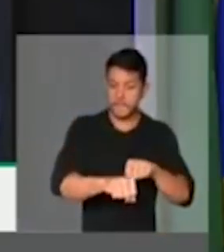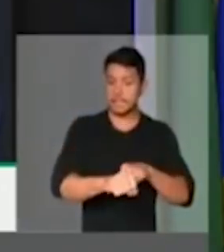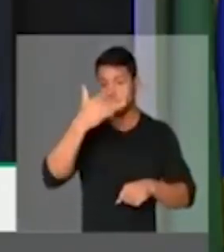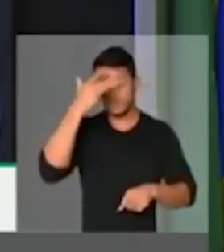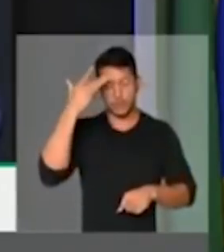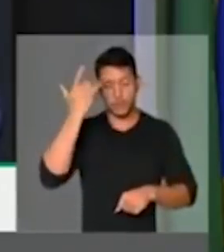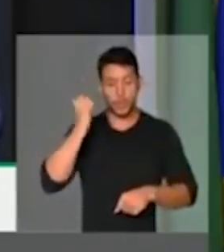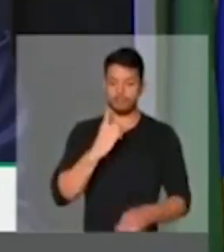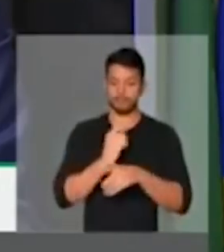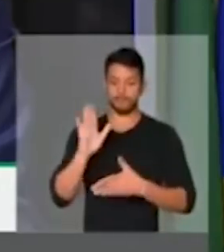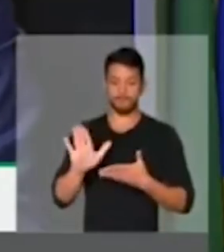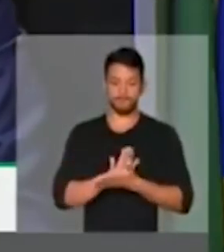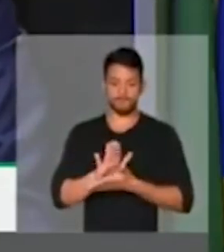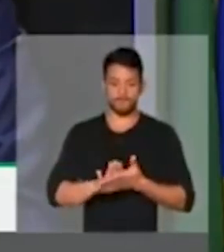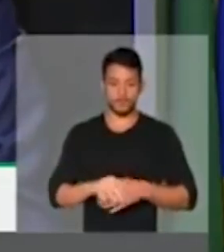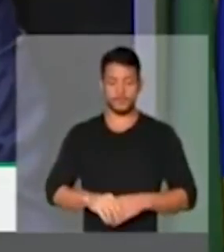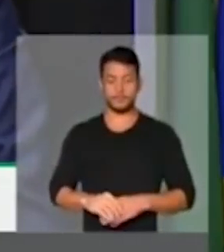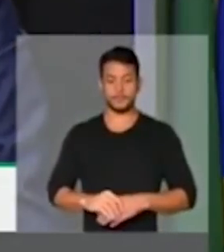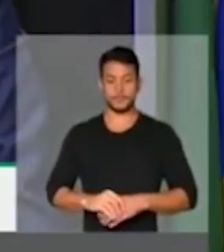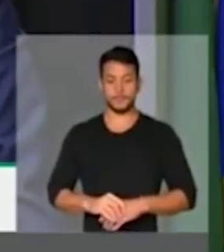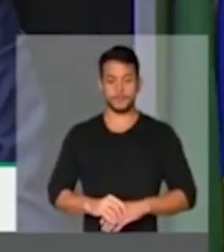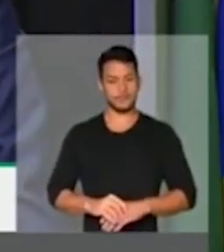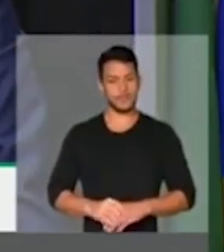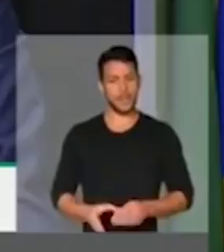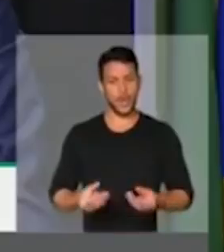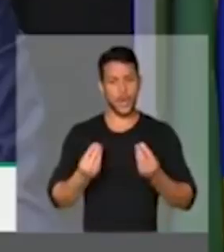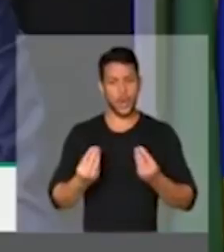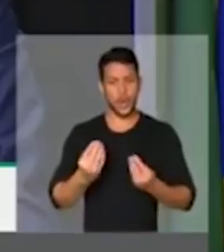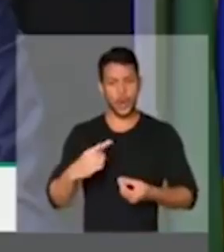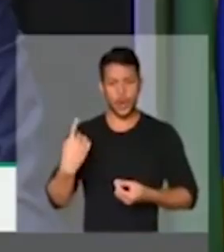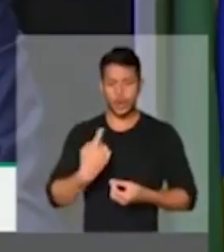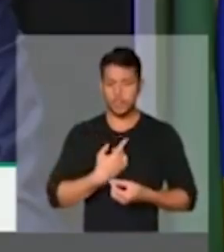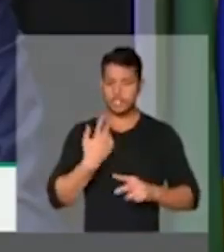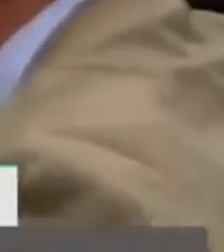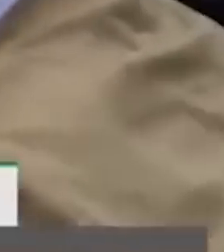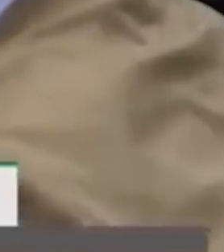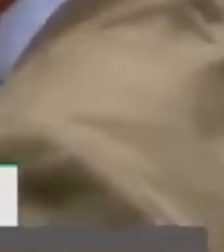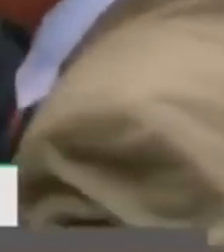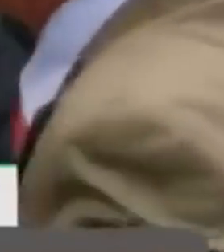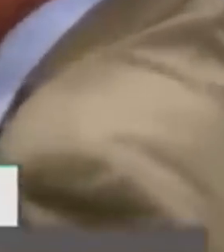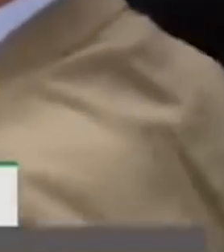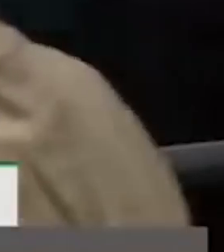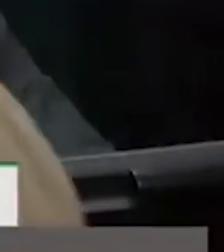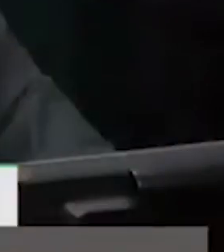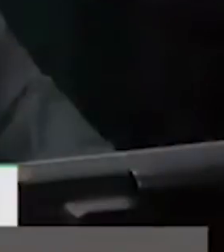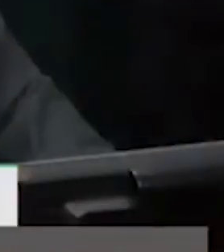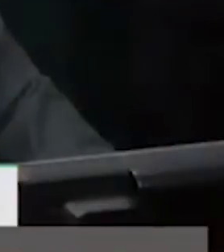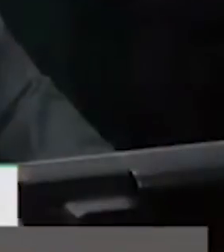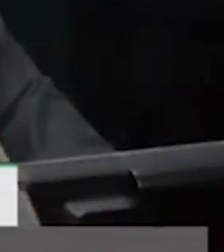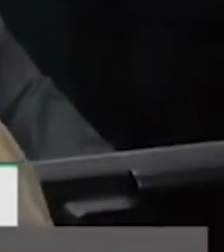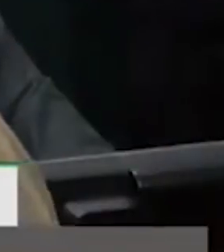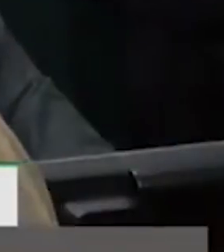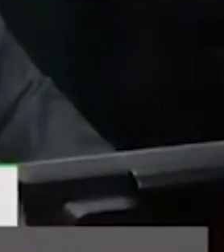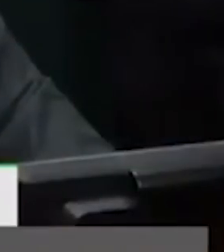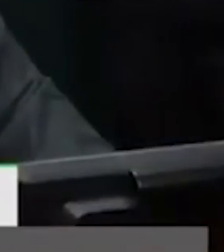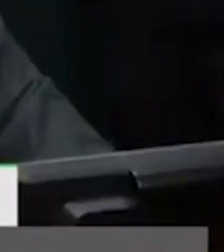do que abrir uma padaria. Como que a gente prende muito se a maior parte dos criminosos está solta? Petista disse anteriormente, o senhor ministro